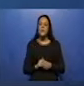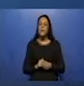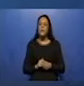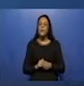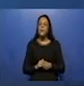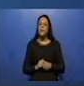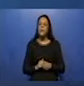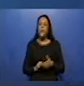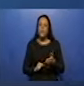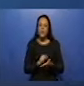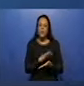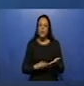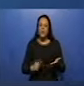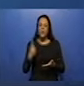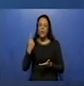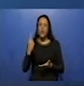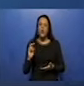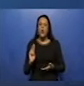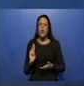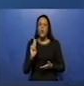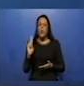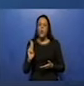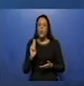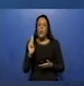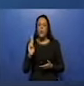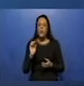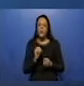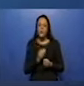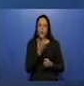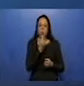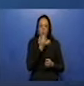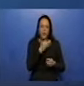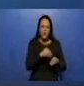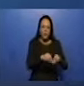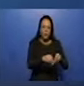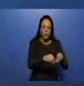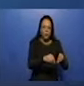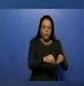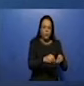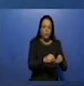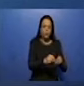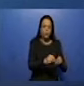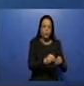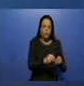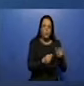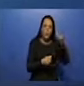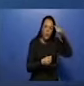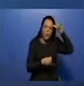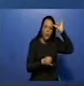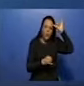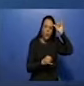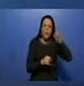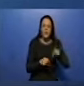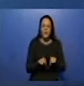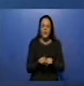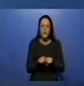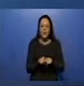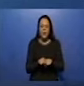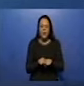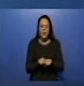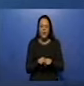da utilização de rações, cuidados sanitários e uma alta produção adivinda desses